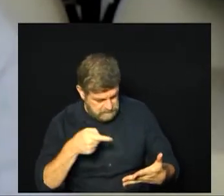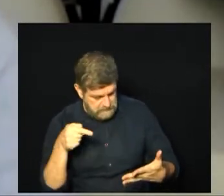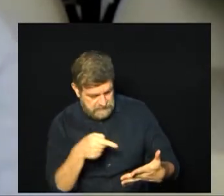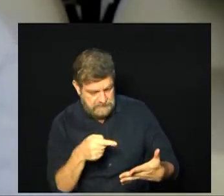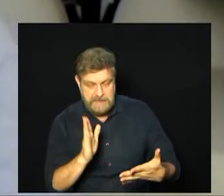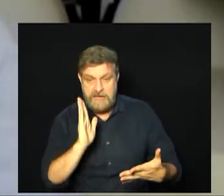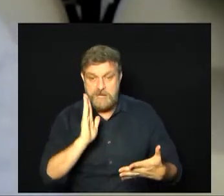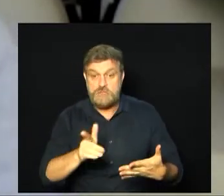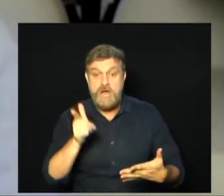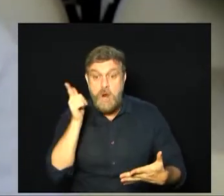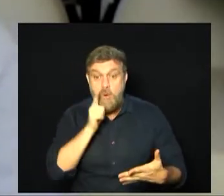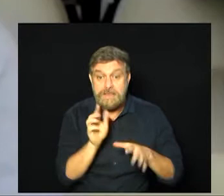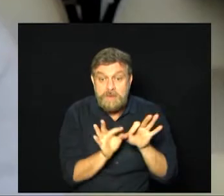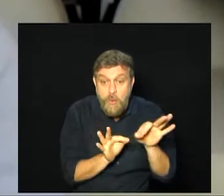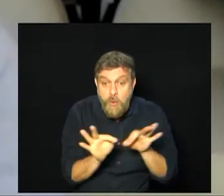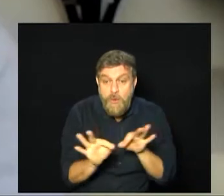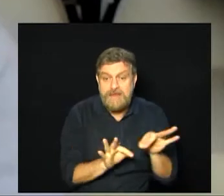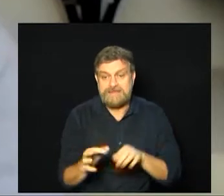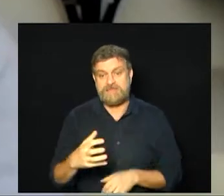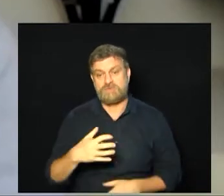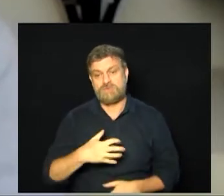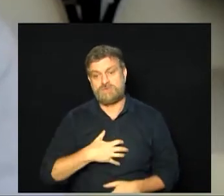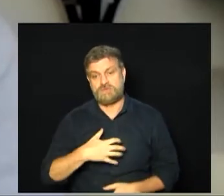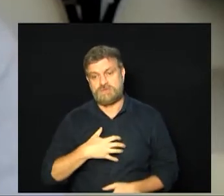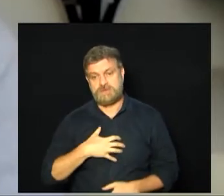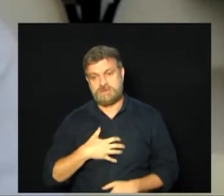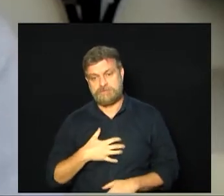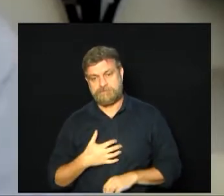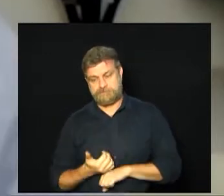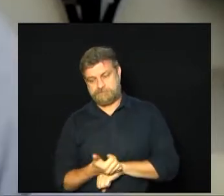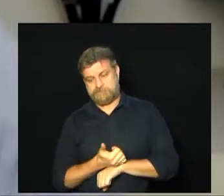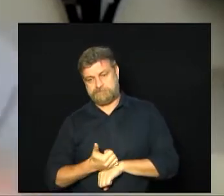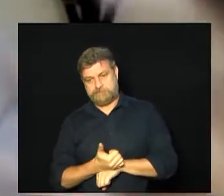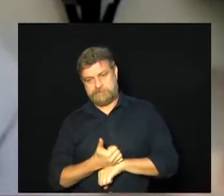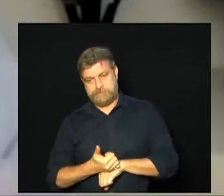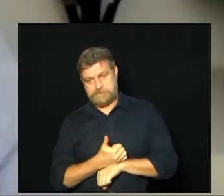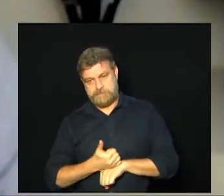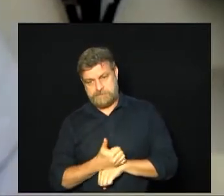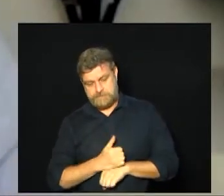já consigo organizar de uma forma